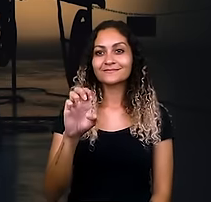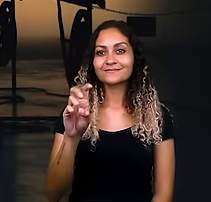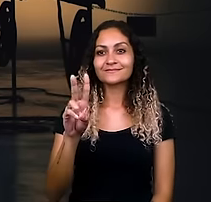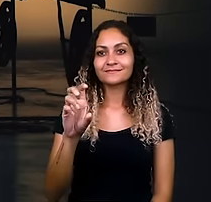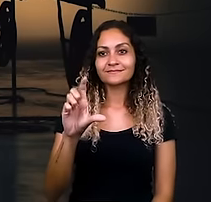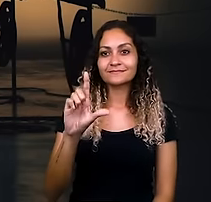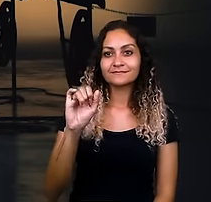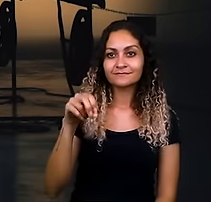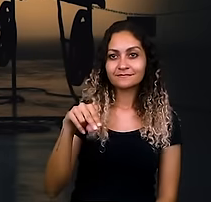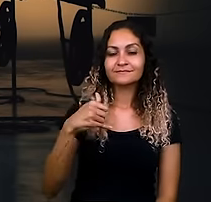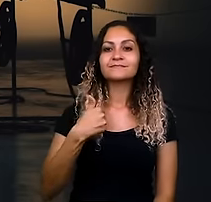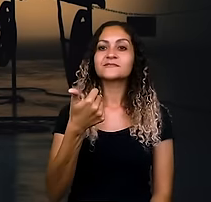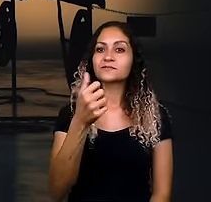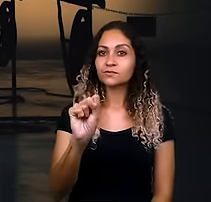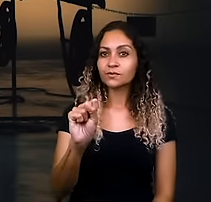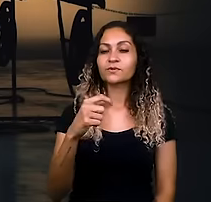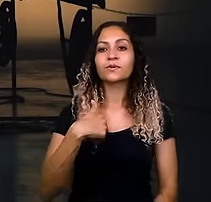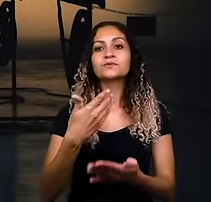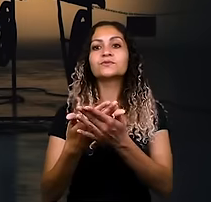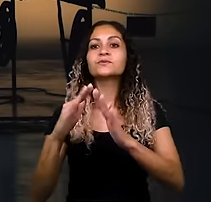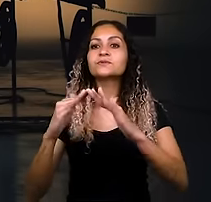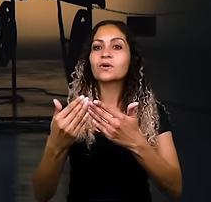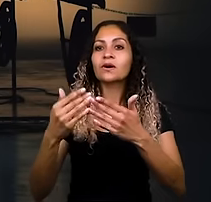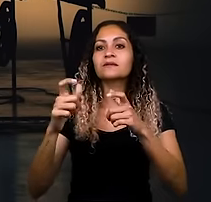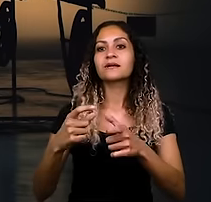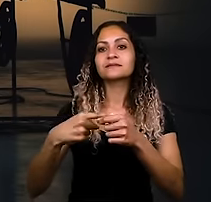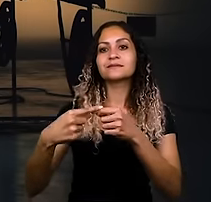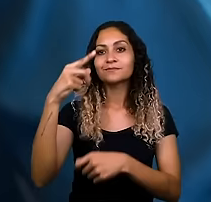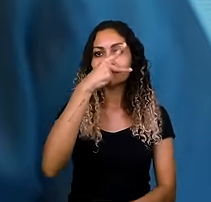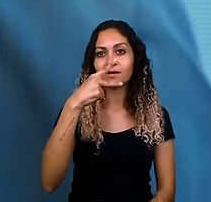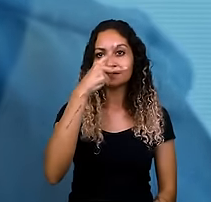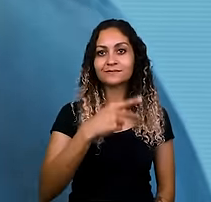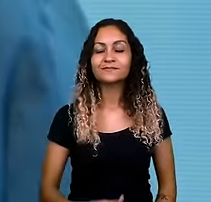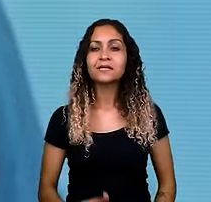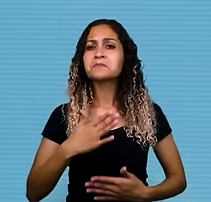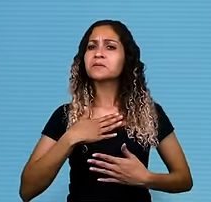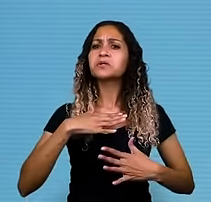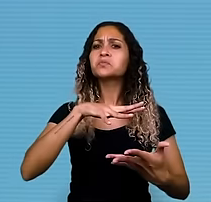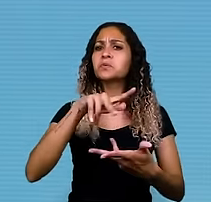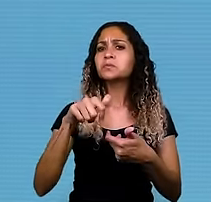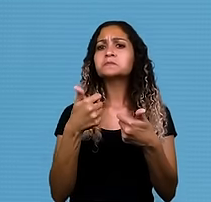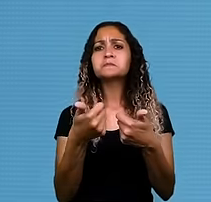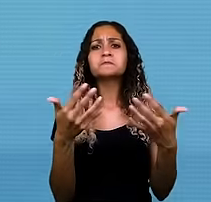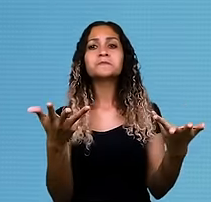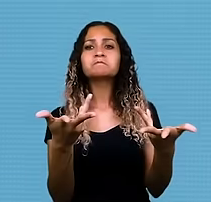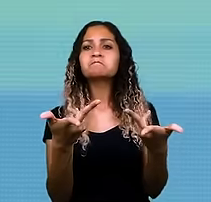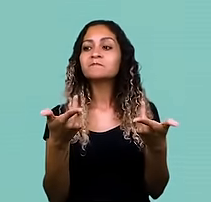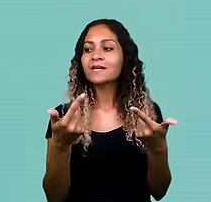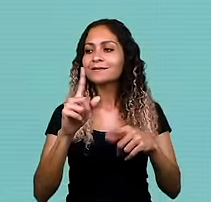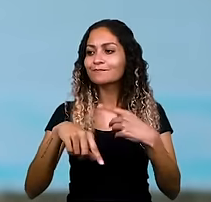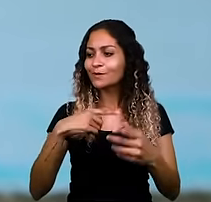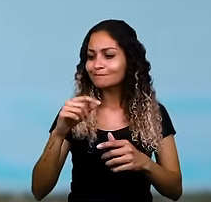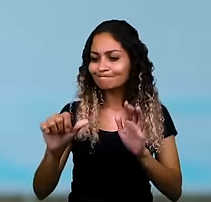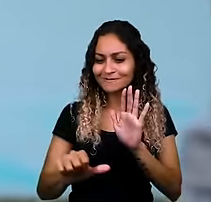Meu nome é Evelyn, eu tenho 18 anos e estudo na escola Frei Damião. Pra mim, o mundo era mil maravilhas. Daí,